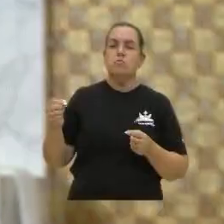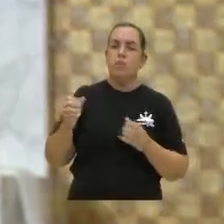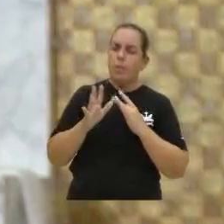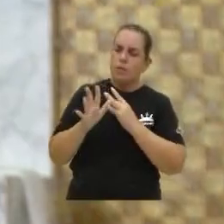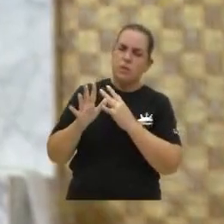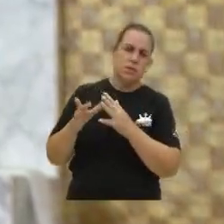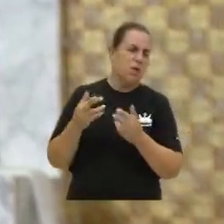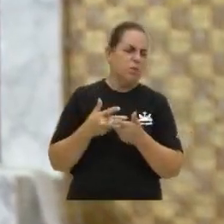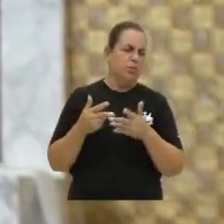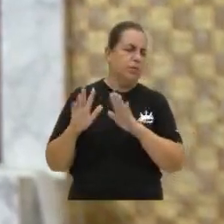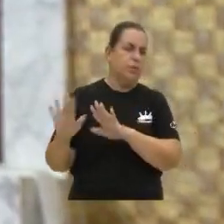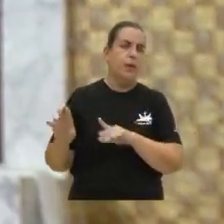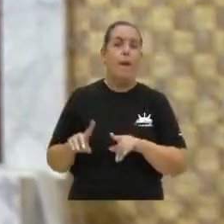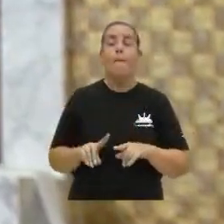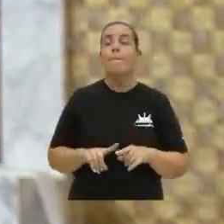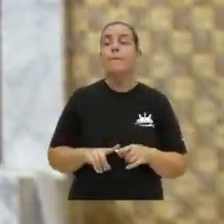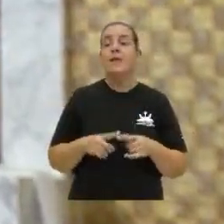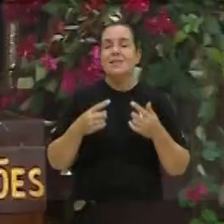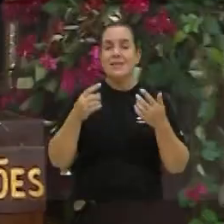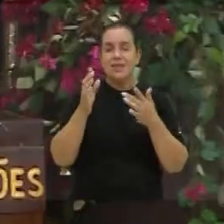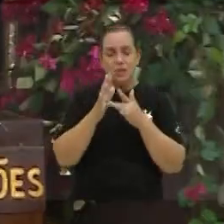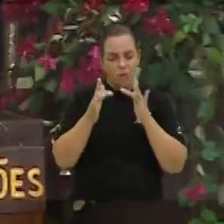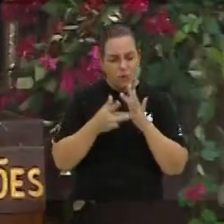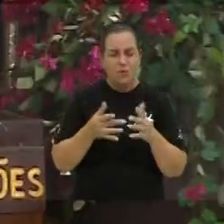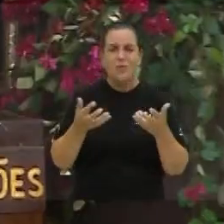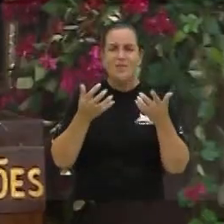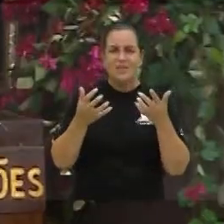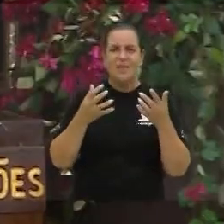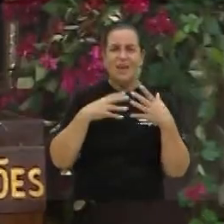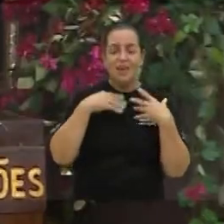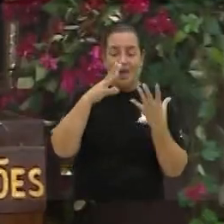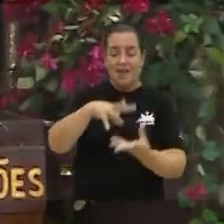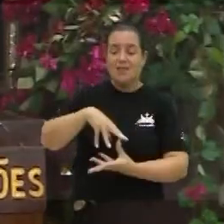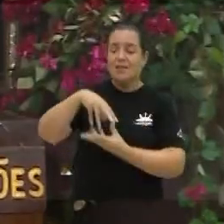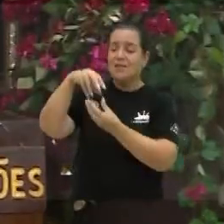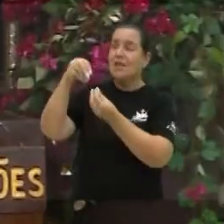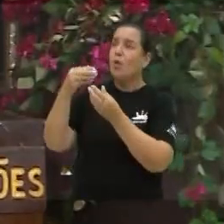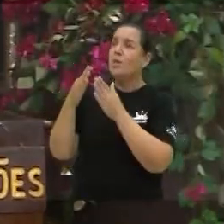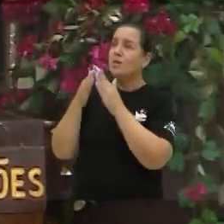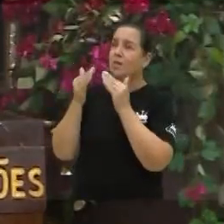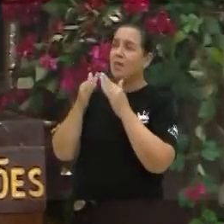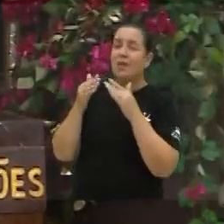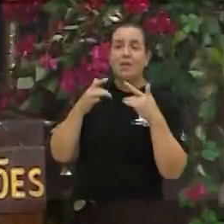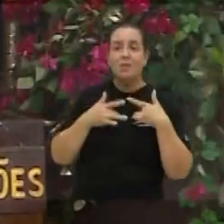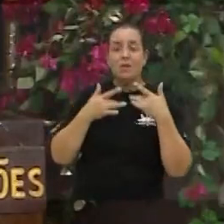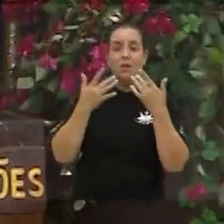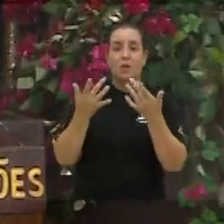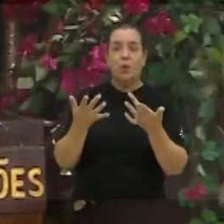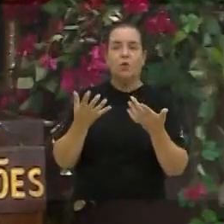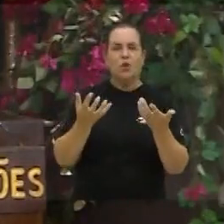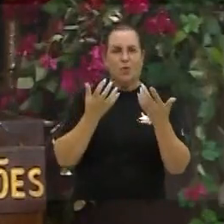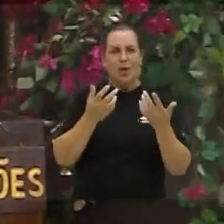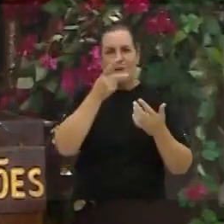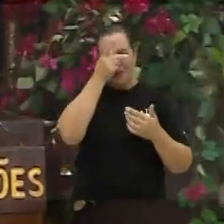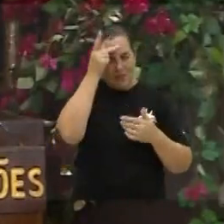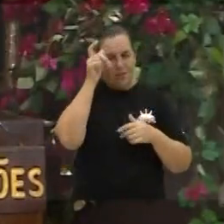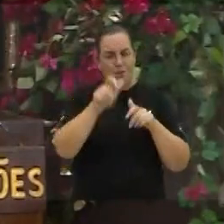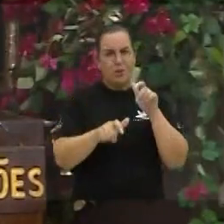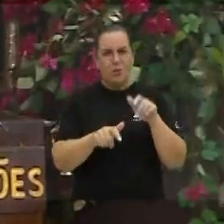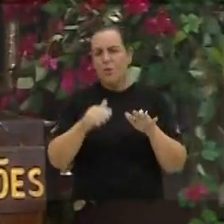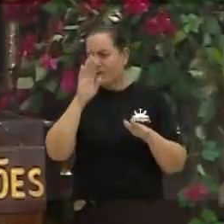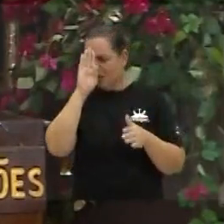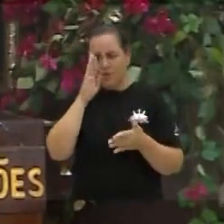enfatizo, porque nosso Senhor disse: eu quero que as almas clamem a minha misericórdia, eu quero que os tomés